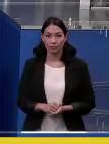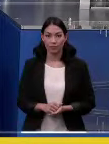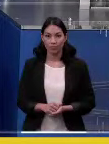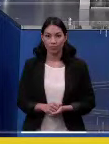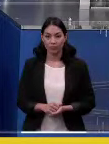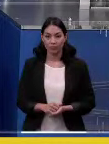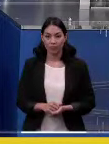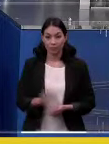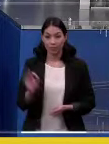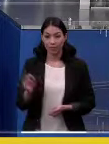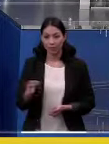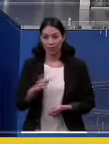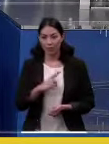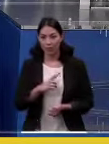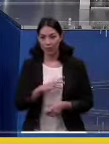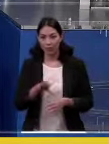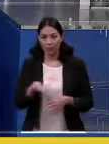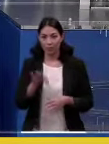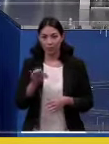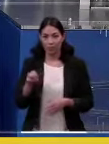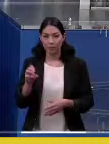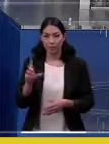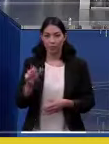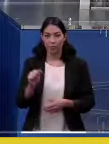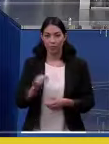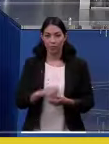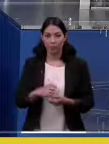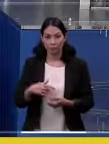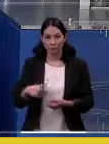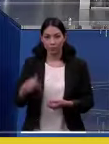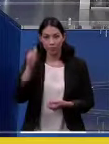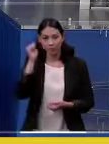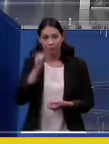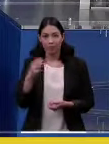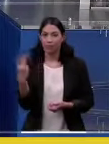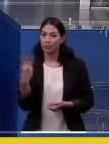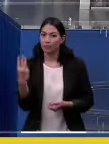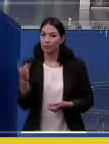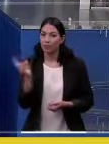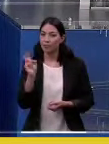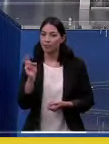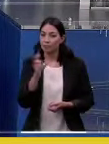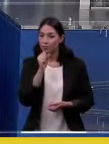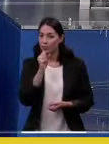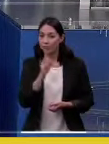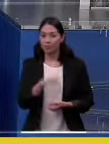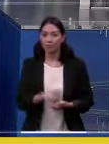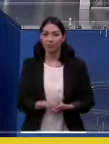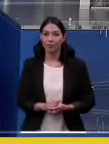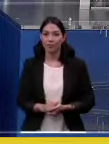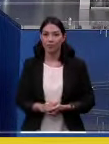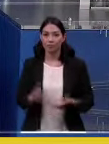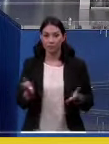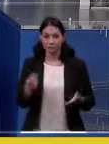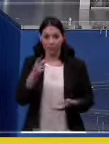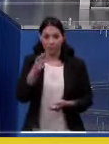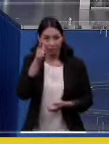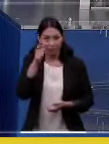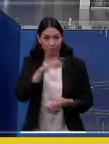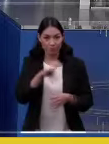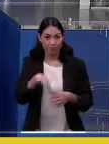Mega Sena, na Mega Semana da Mulher, com 3 sorteios da Mega Sena, terça, quinta e sábado. Agora você